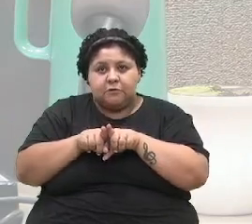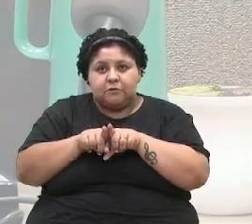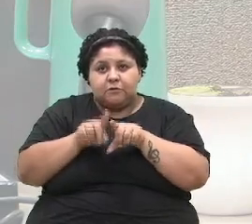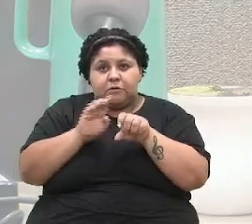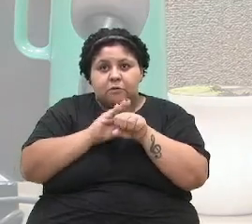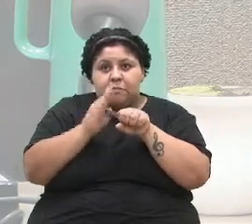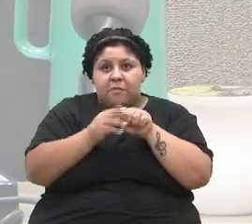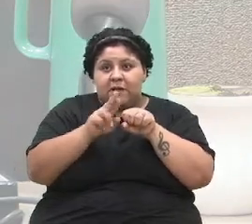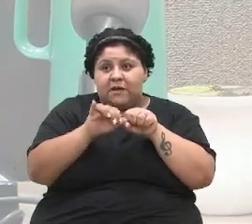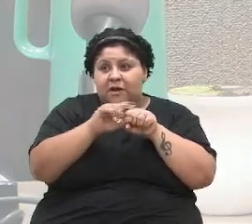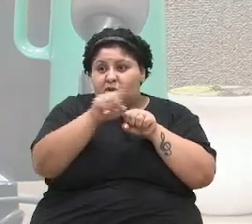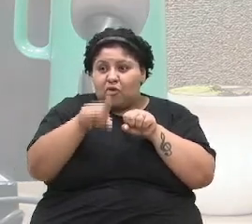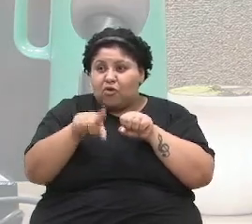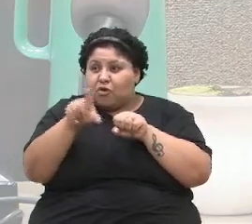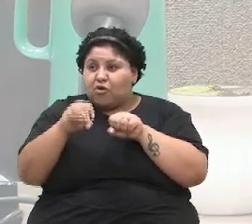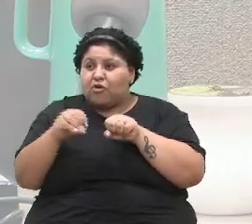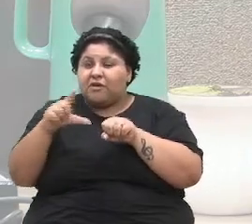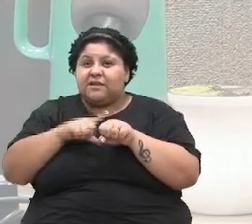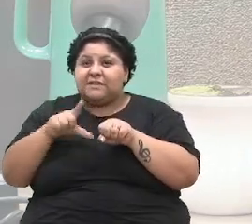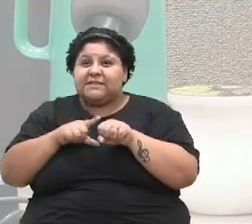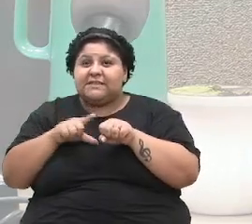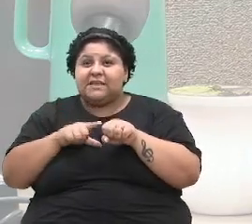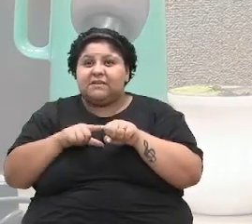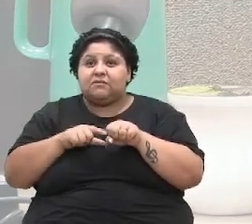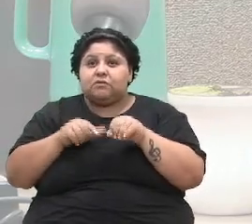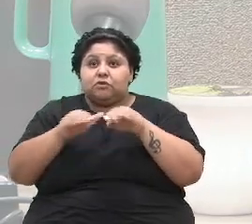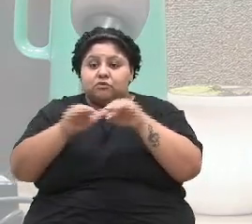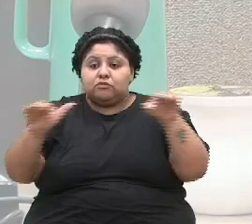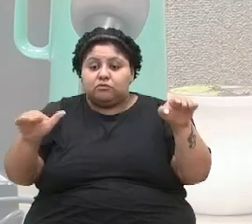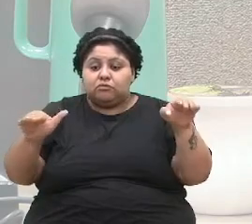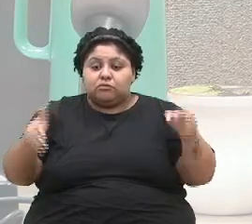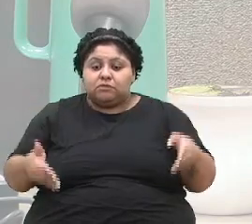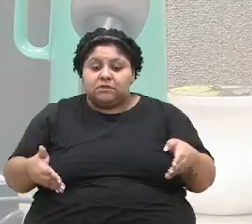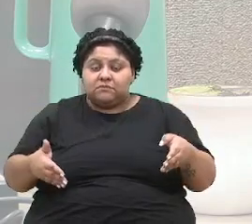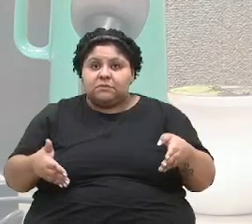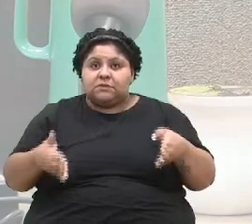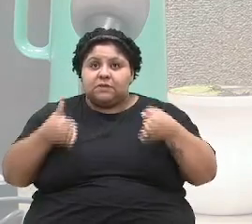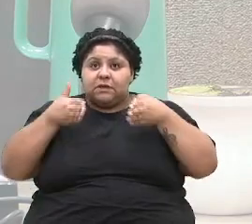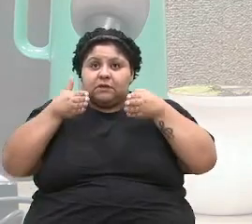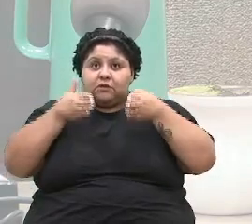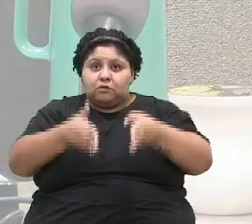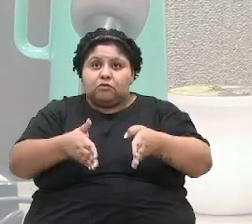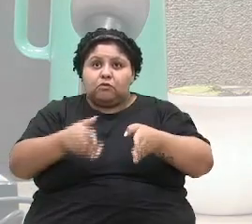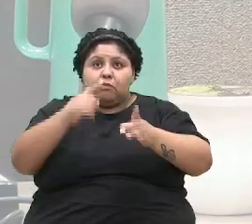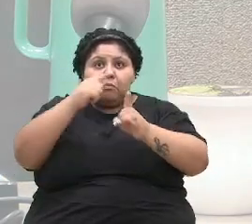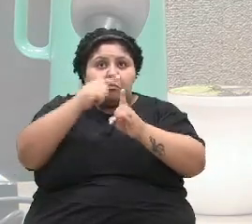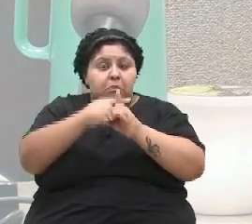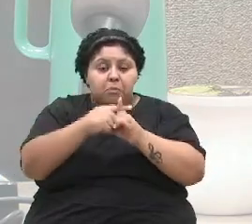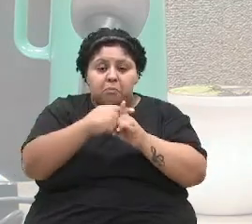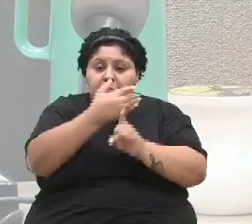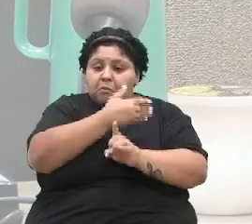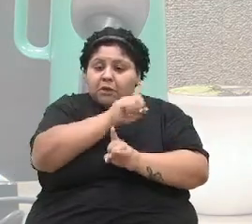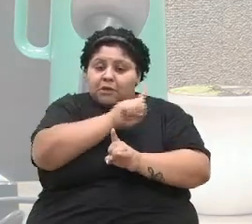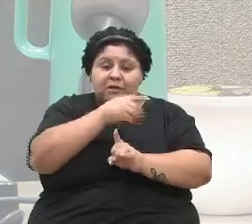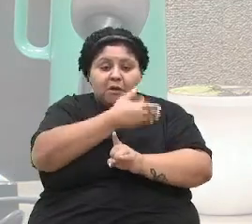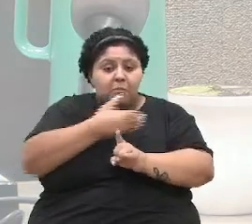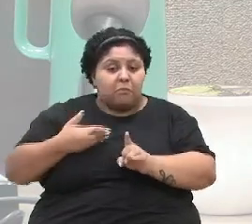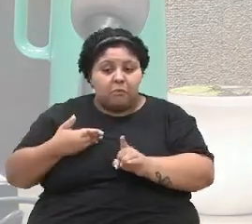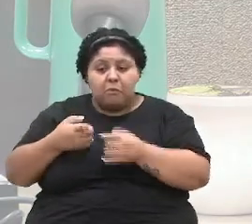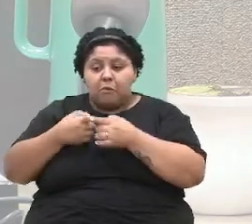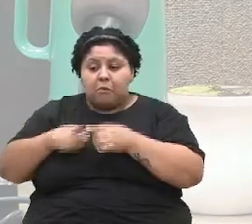temos um cemitério que não é público, ó. Ele é particular da comunidade, mas ele é para todo mundo,